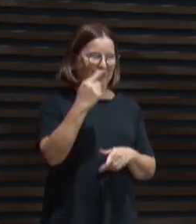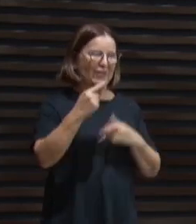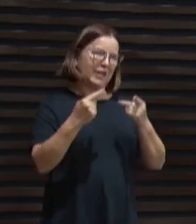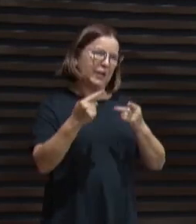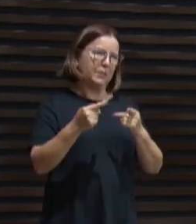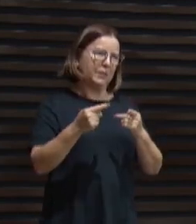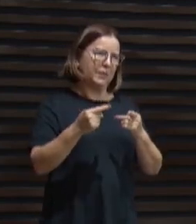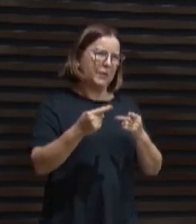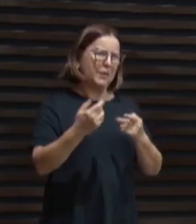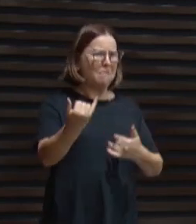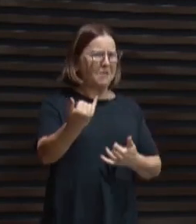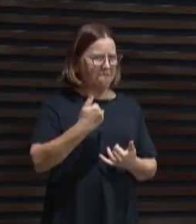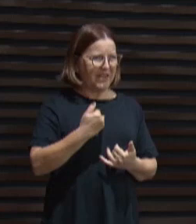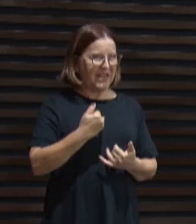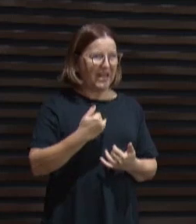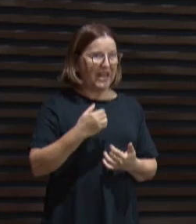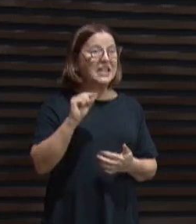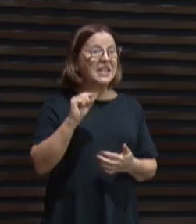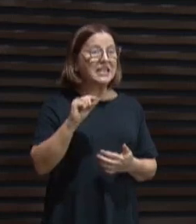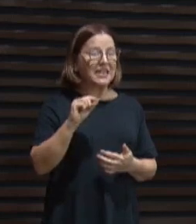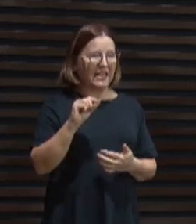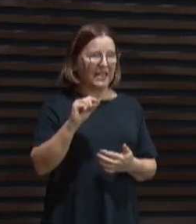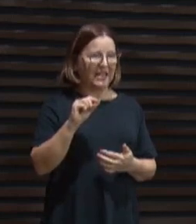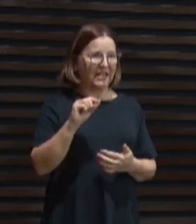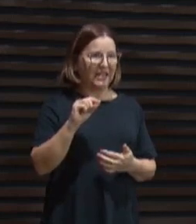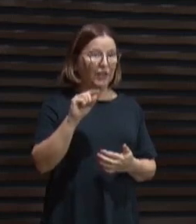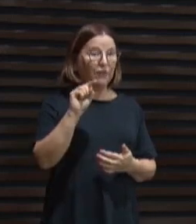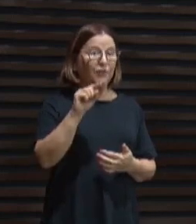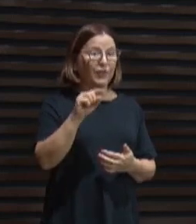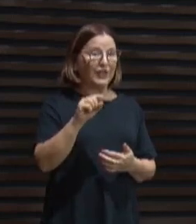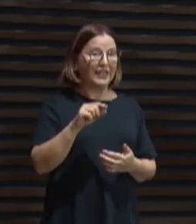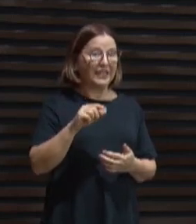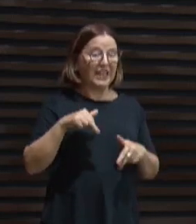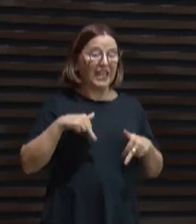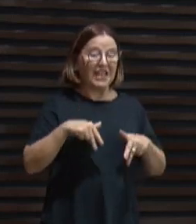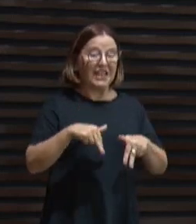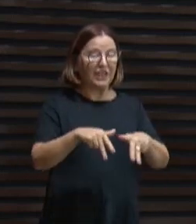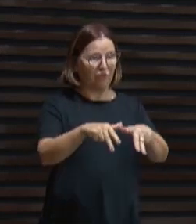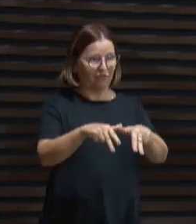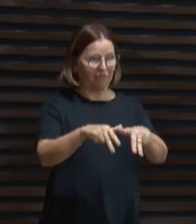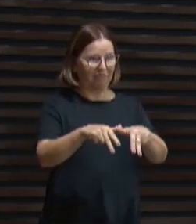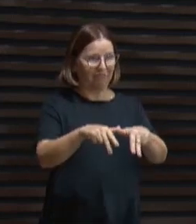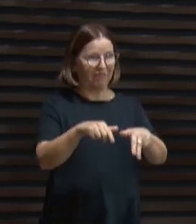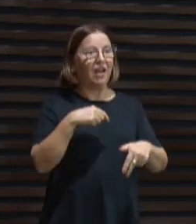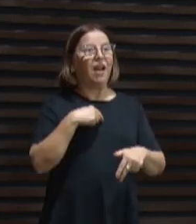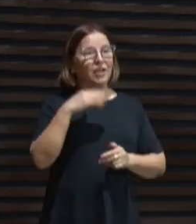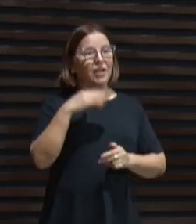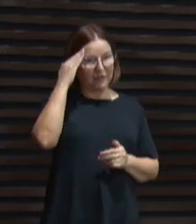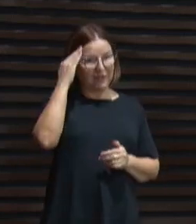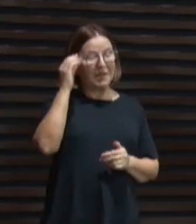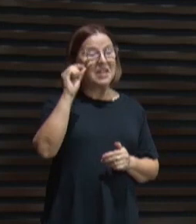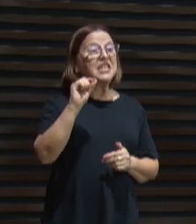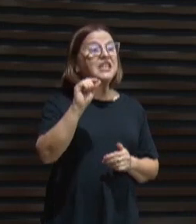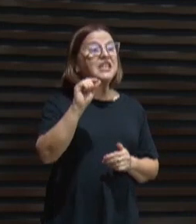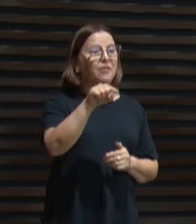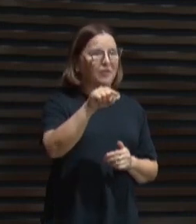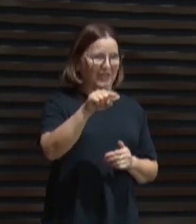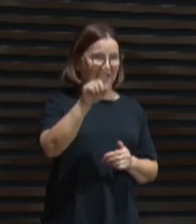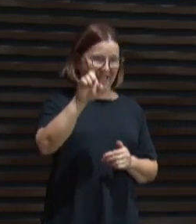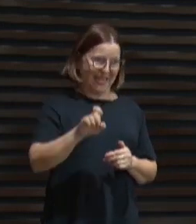Você e eu precisamos saber as escolhas dos amigos com quem nós andamos, porque muitos deles vão nos